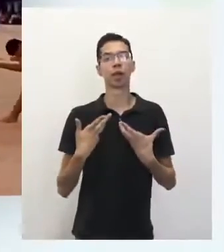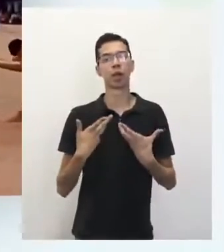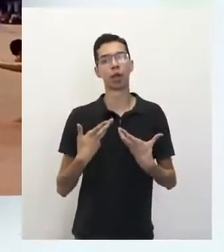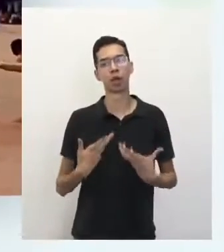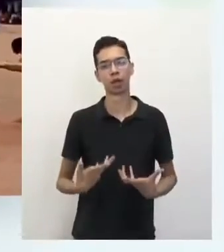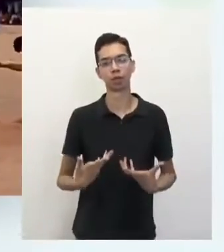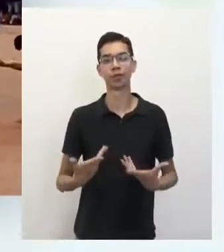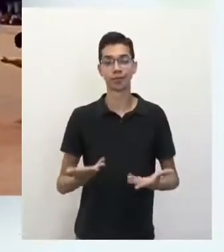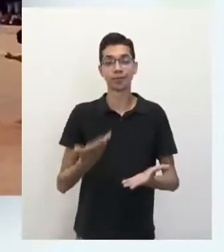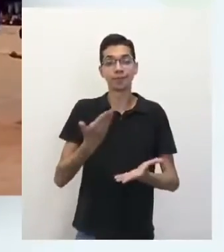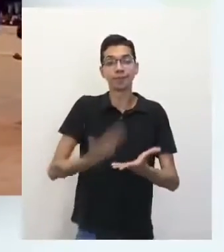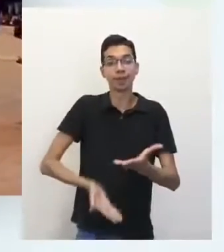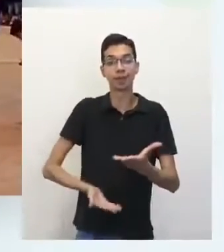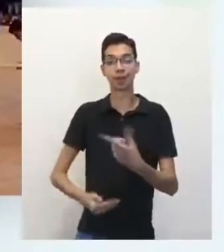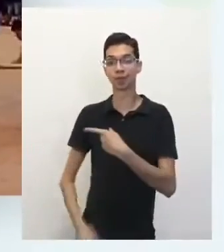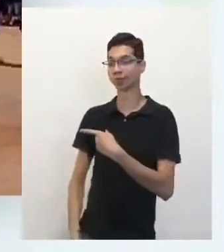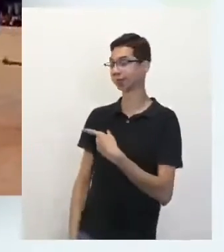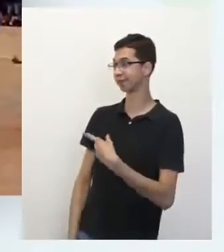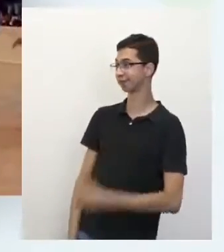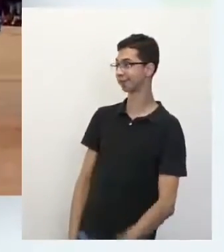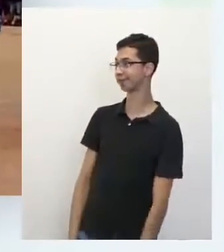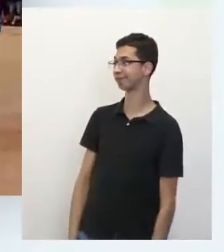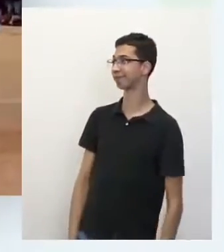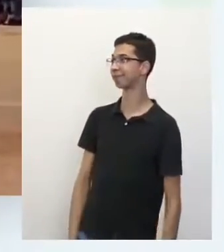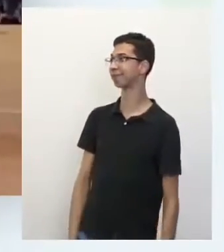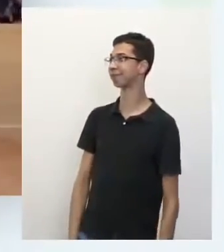para os atletas do Alto Xingu.